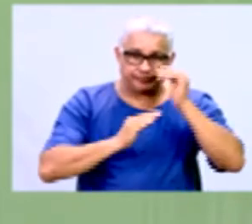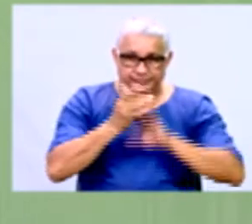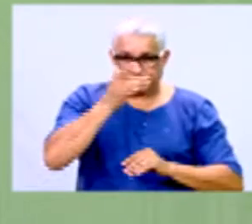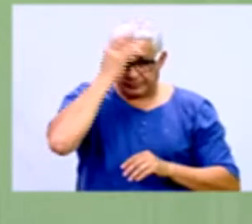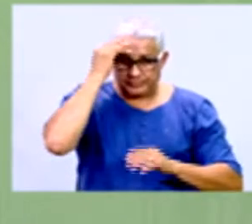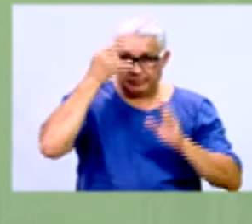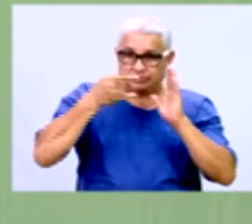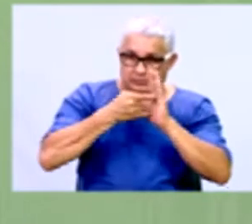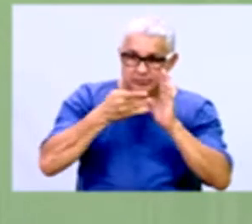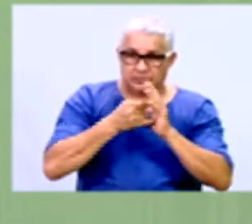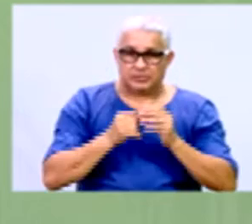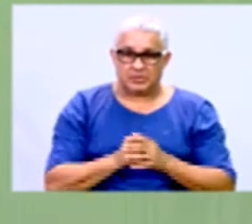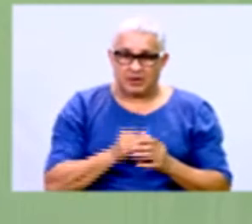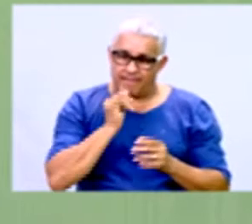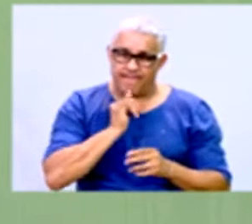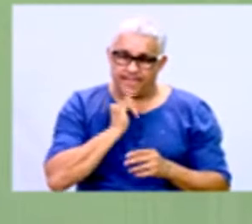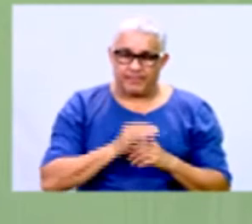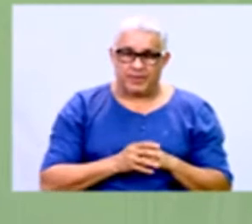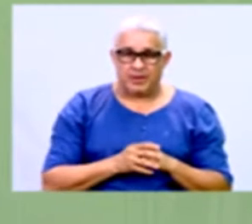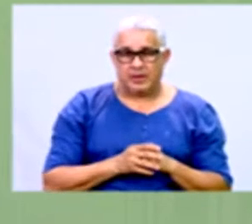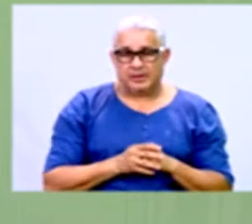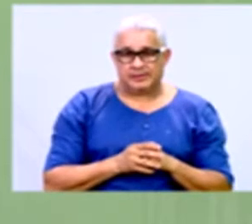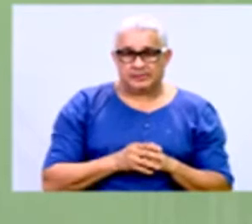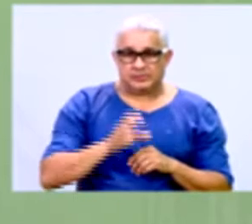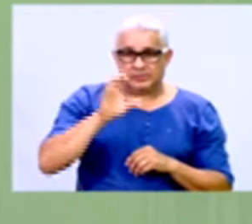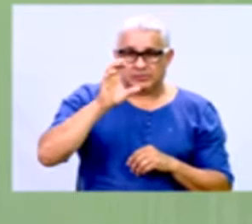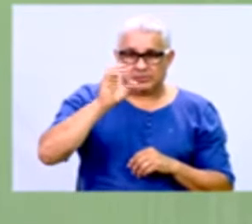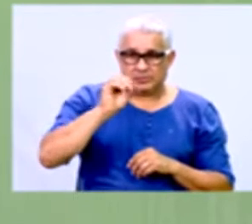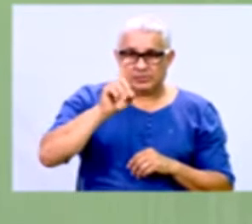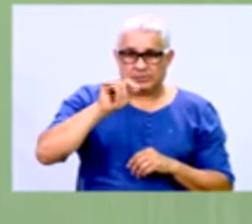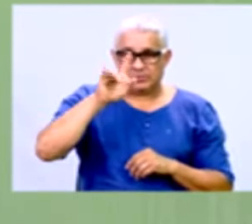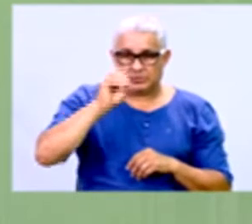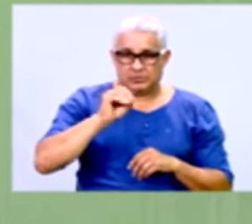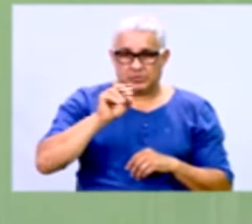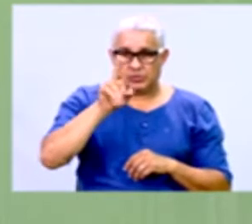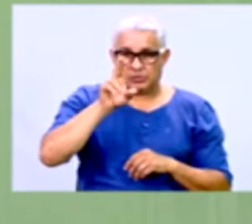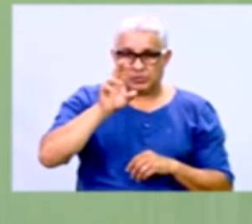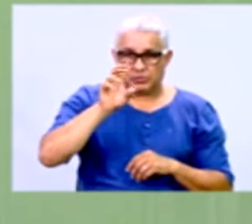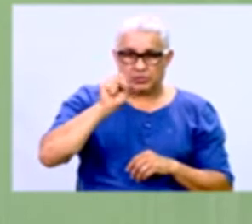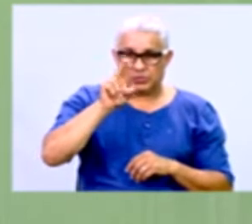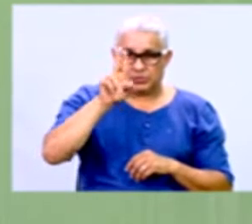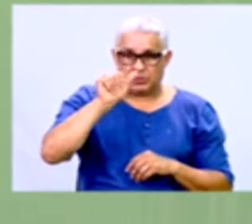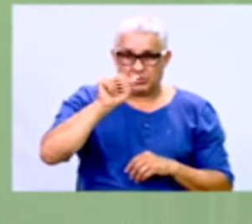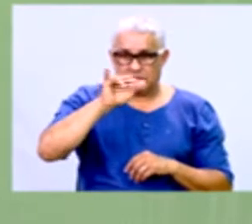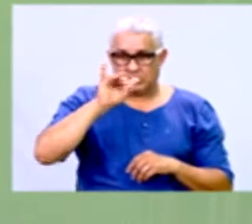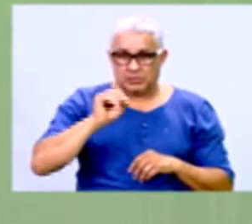né? Esses erros, por exemplo, ali no código usuário, se ele não for criptografado, ele pode